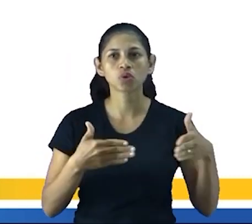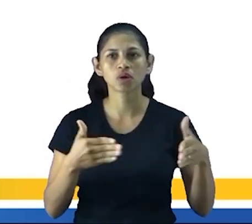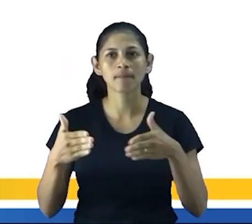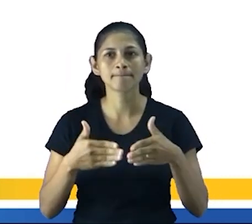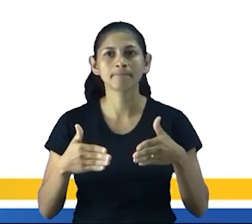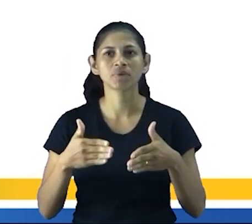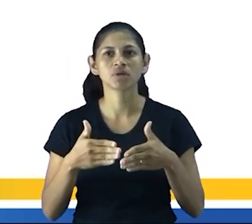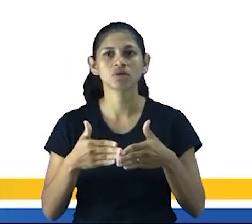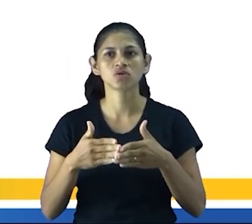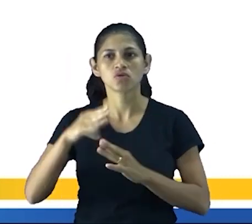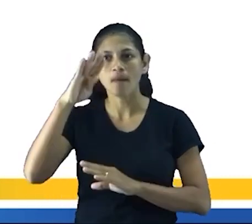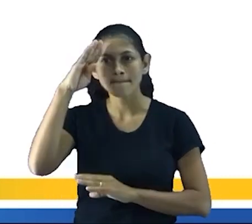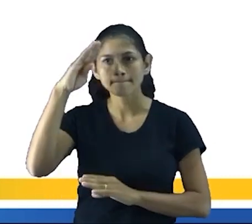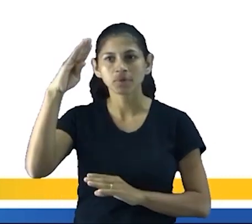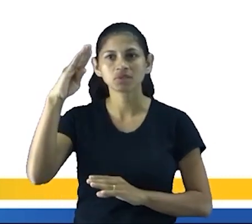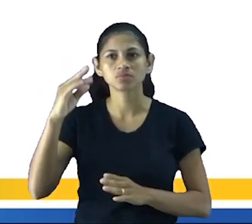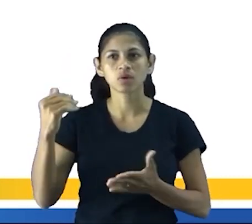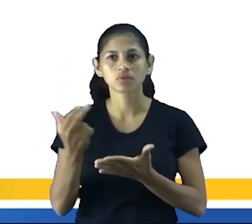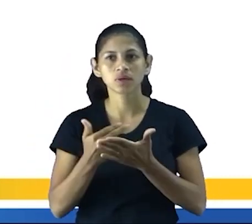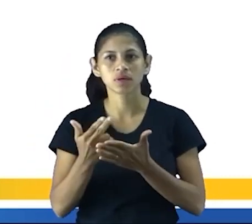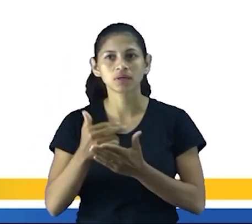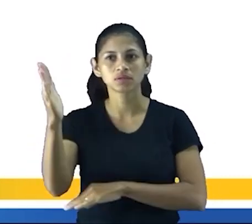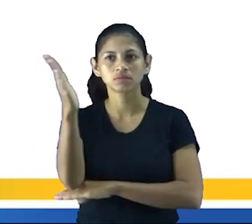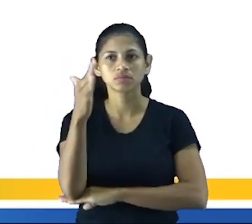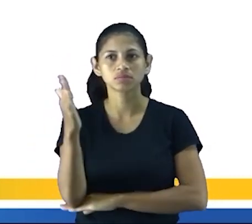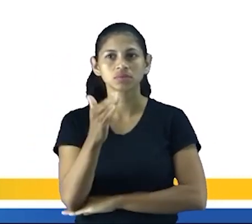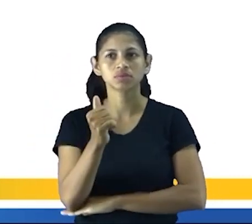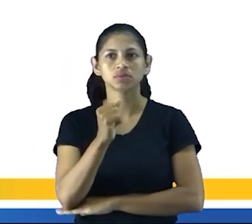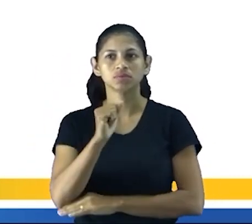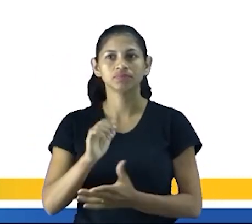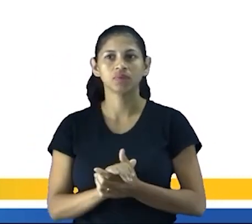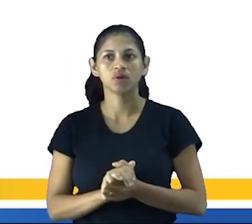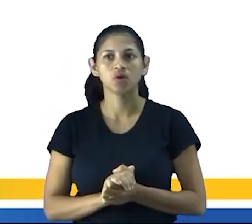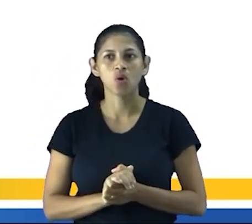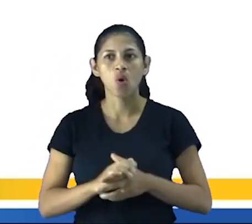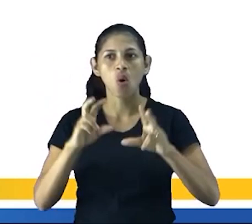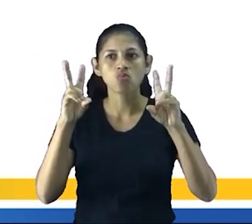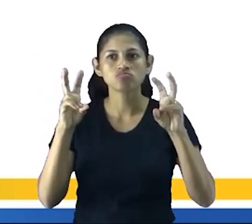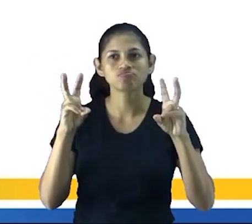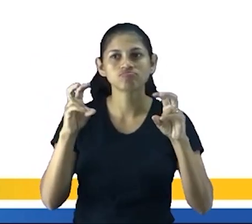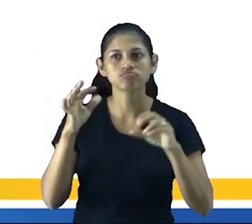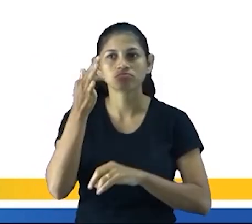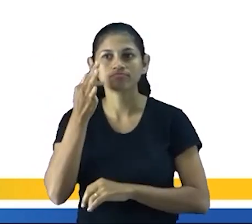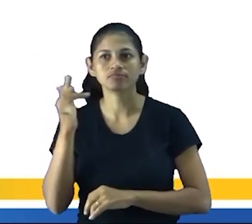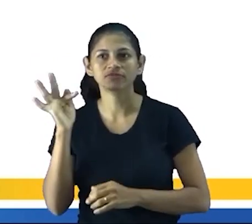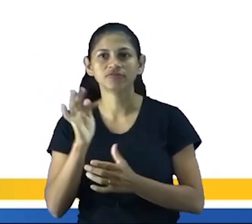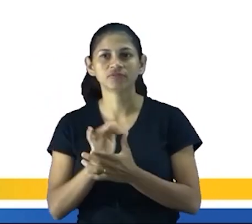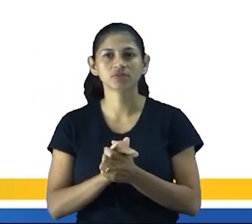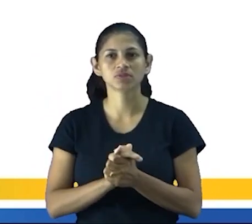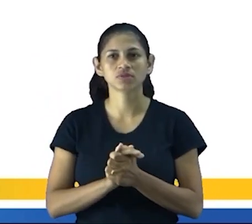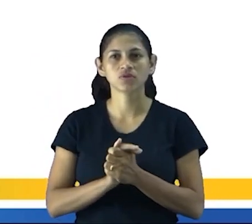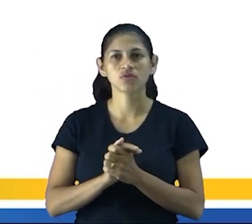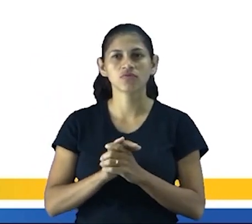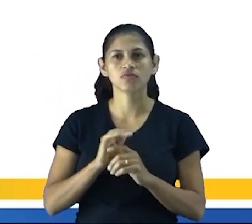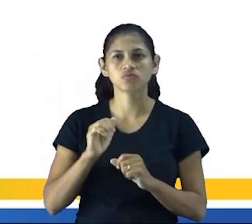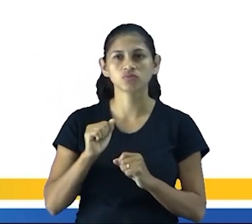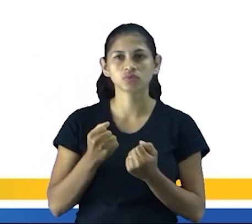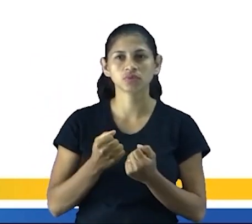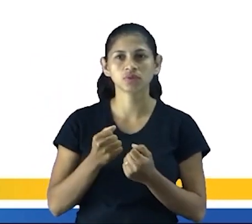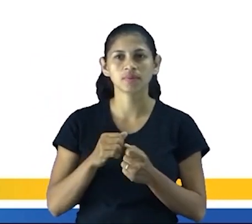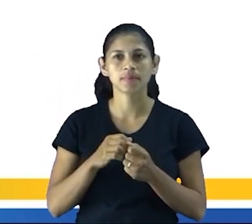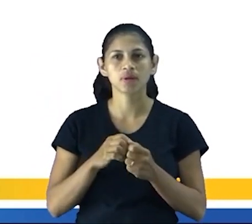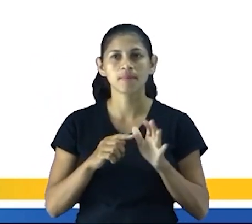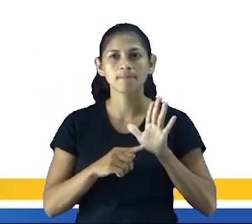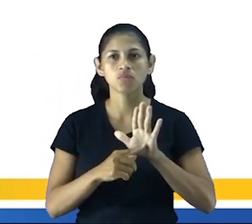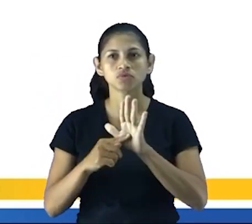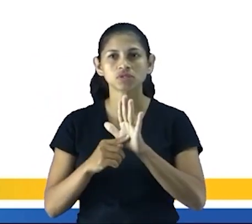O termo em francês foi adotado por designar intencionalmente a produção que no Brasil é chamada de arte